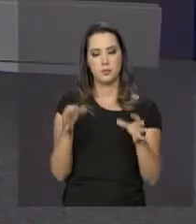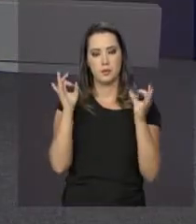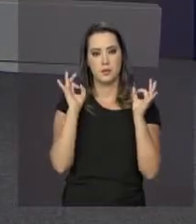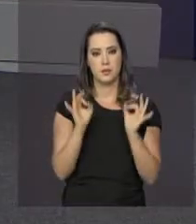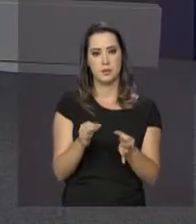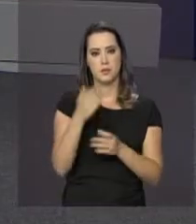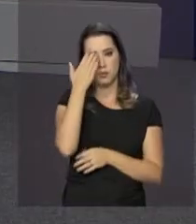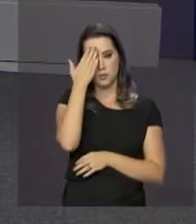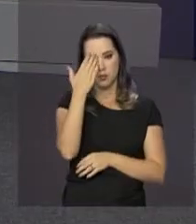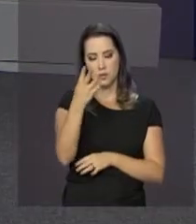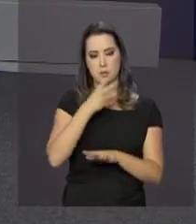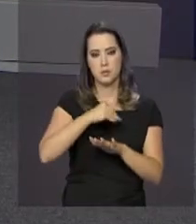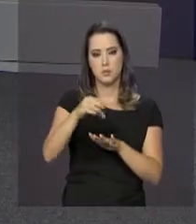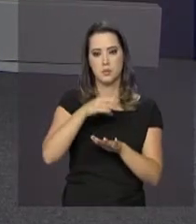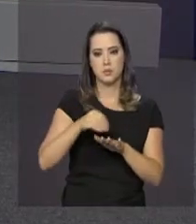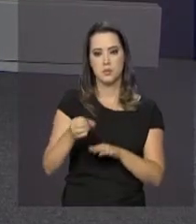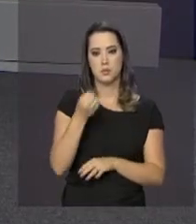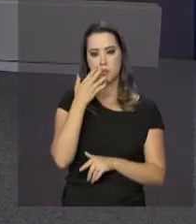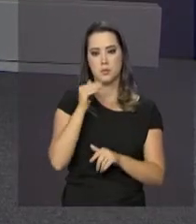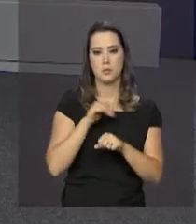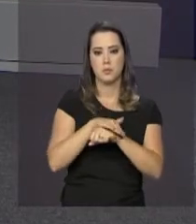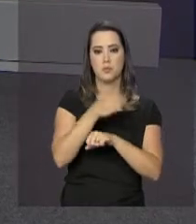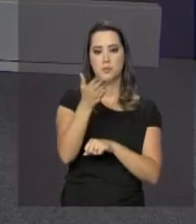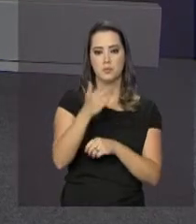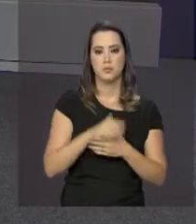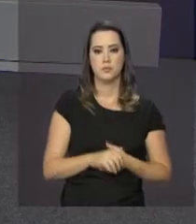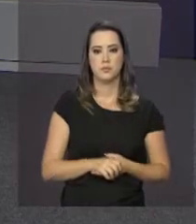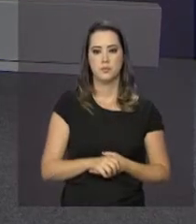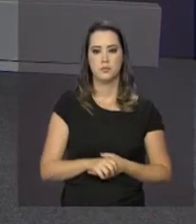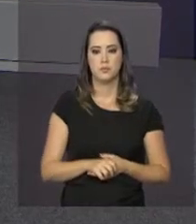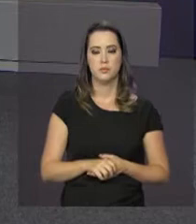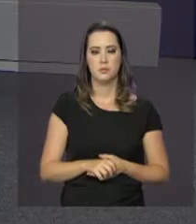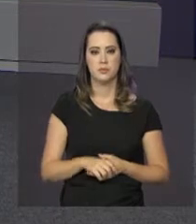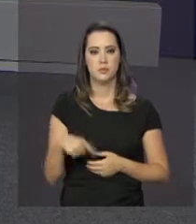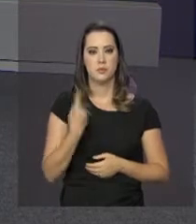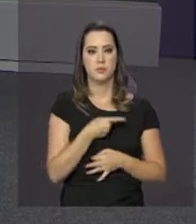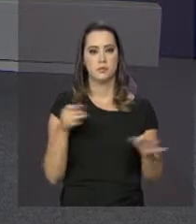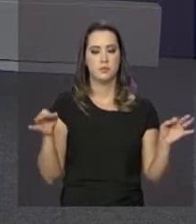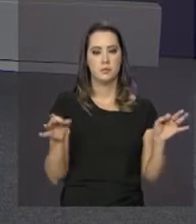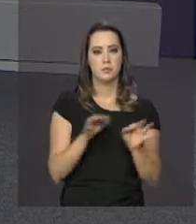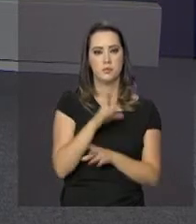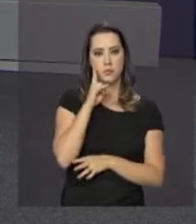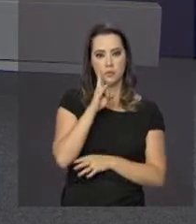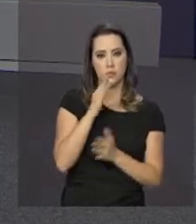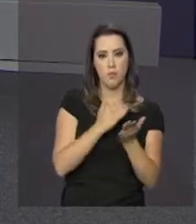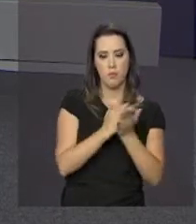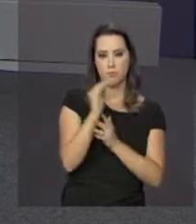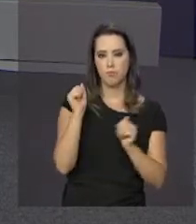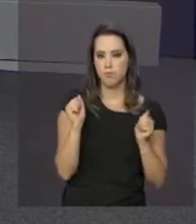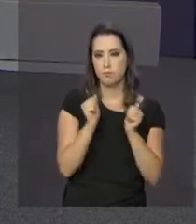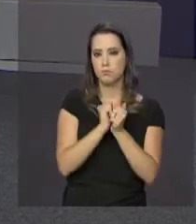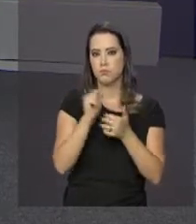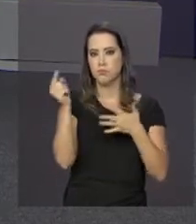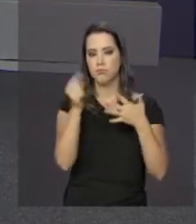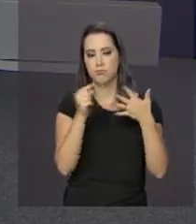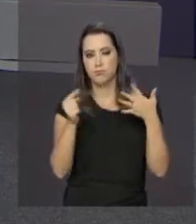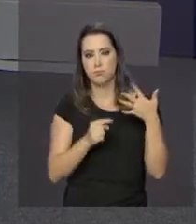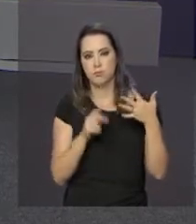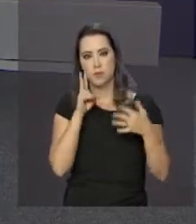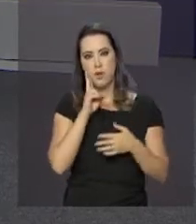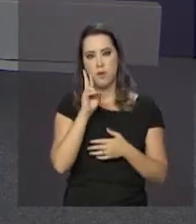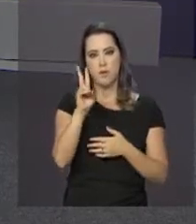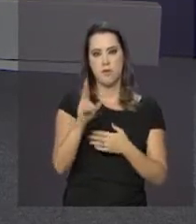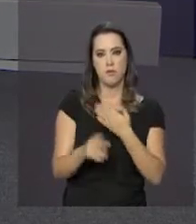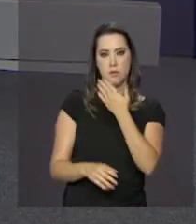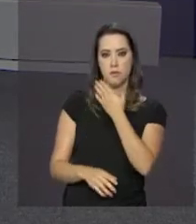mesmo danny obrigado pelas informações de uma boa noite pra você e nós ficamos por aqui mas você pode continuar com a gente tem muitas formas